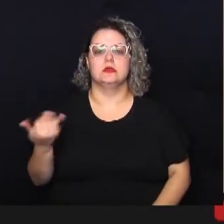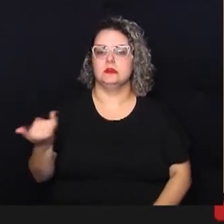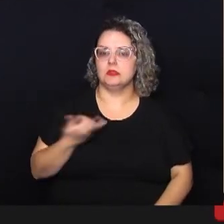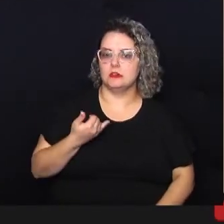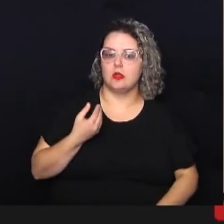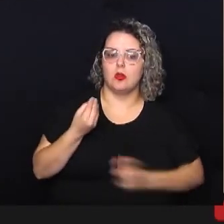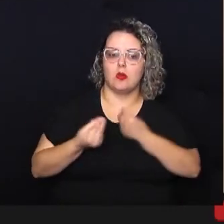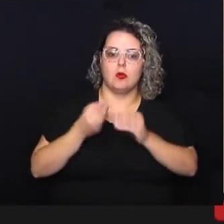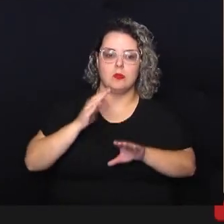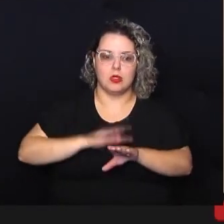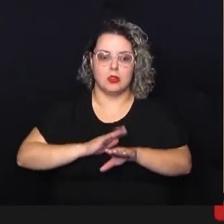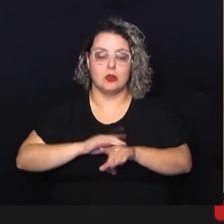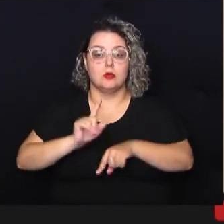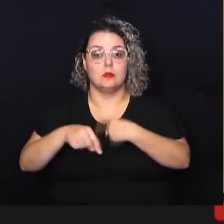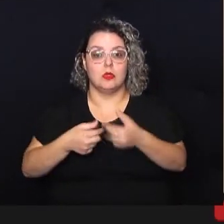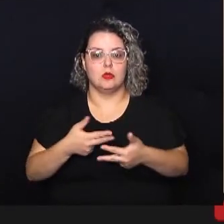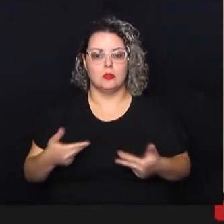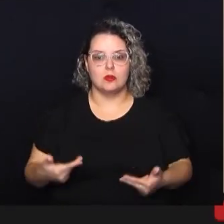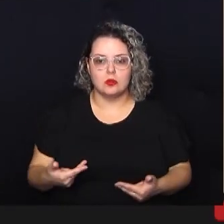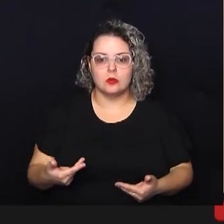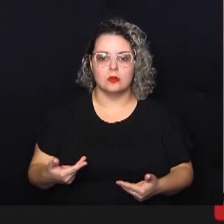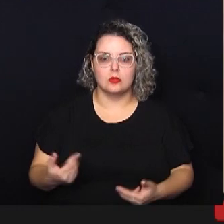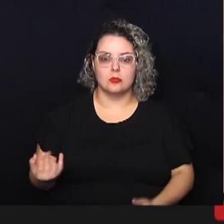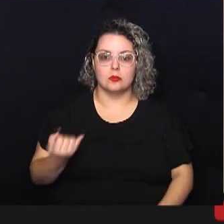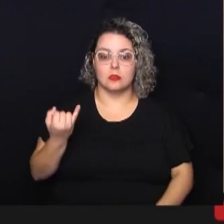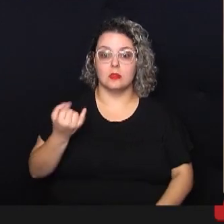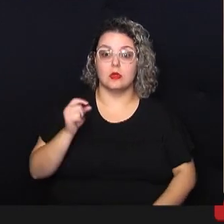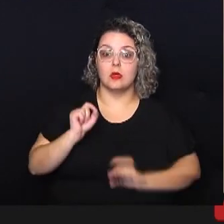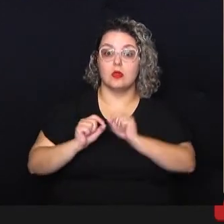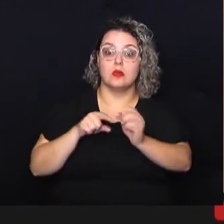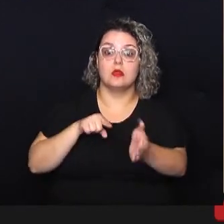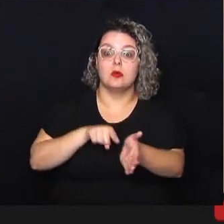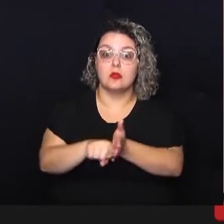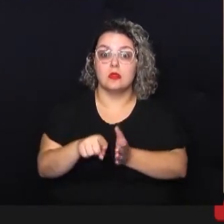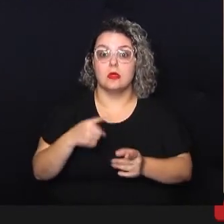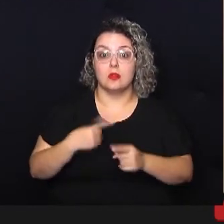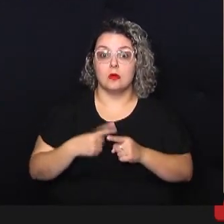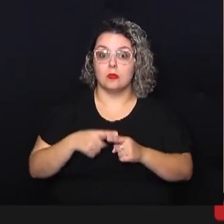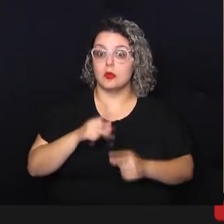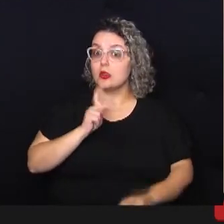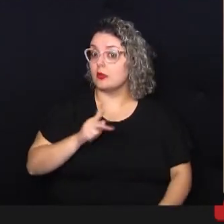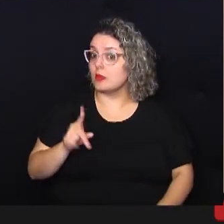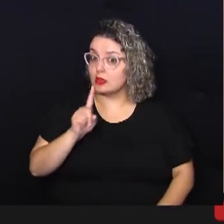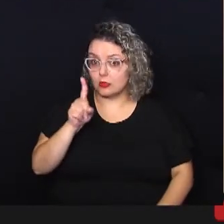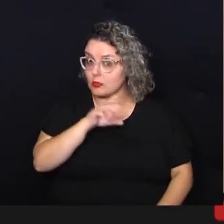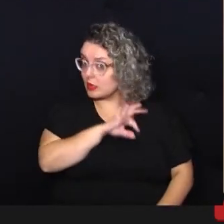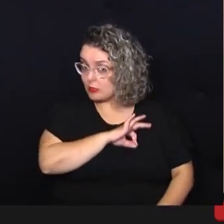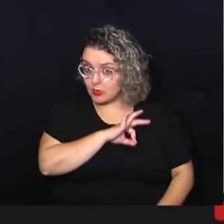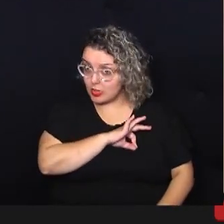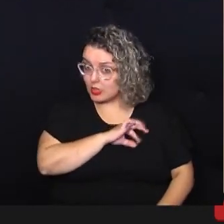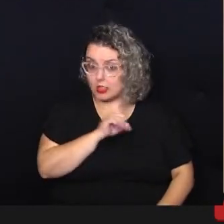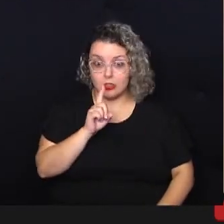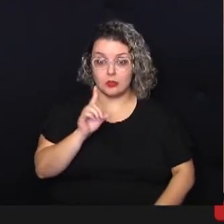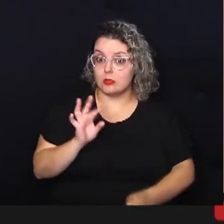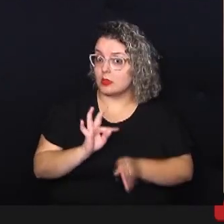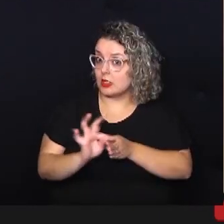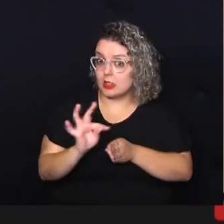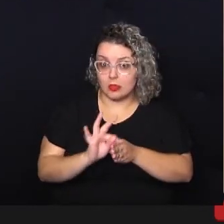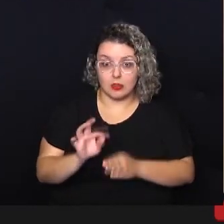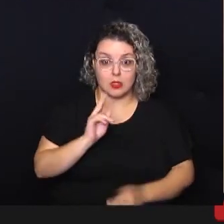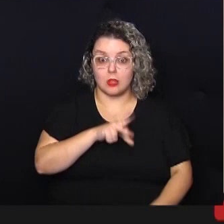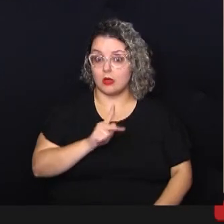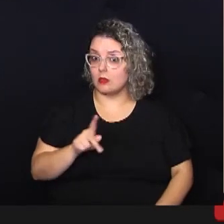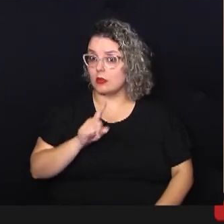outra questão muito importante: o que que eu vou perguntar? Porque a professora não é polícia. A professora não é conselheira tutelar. A professora